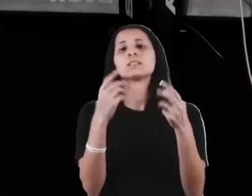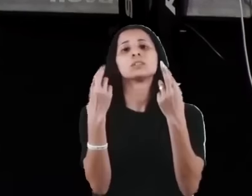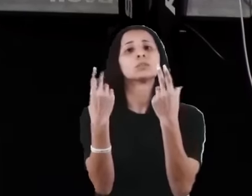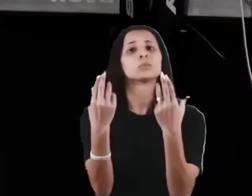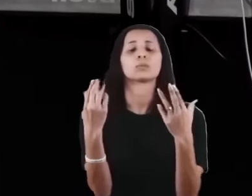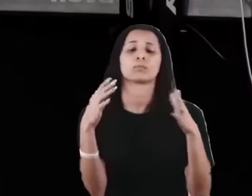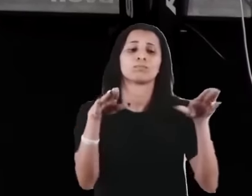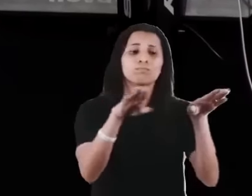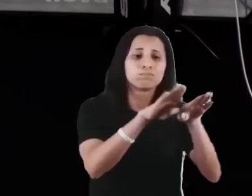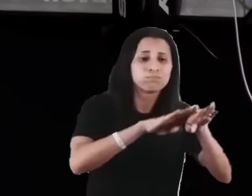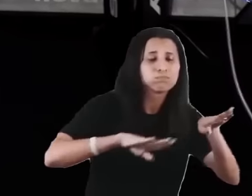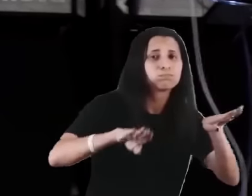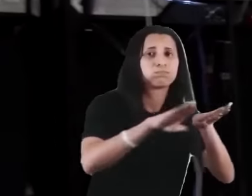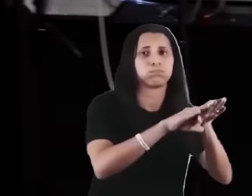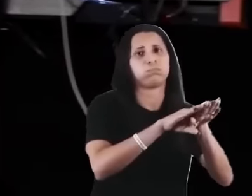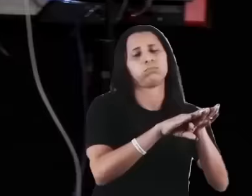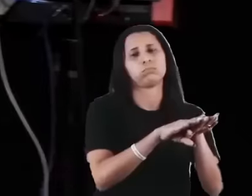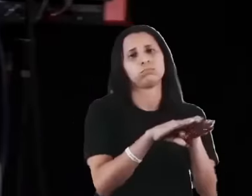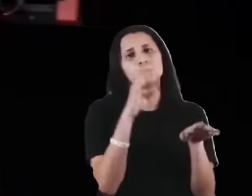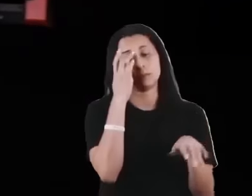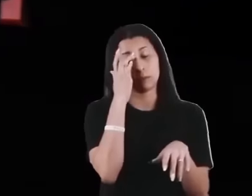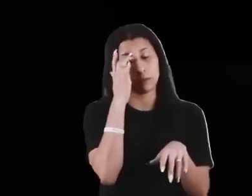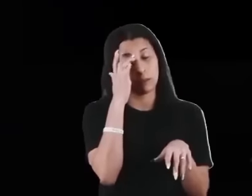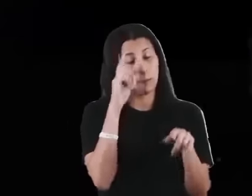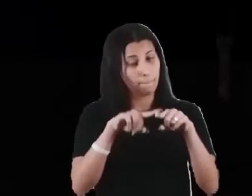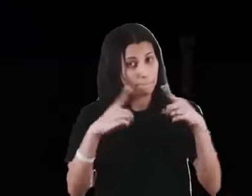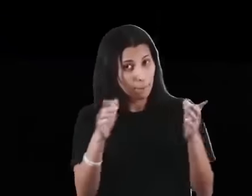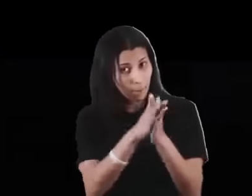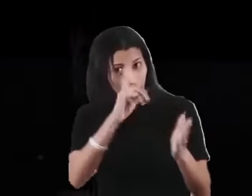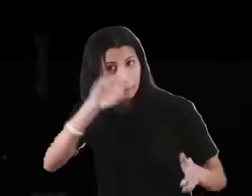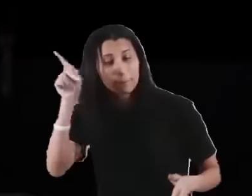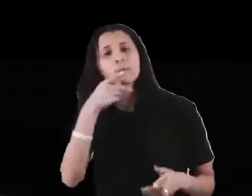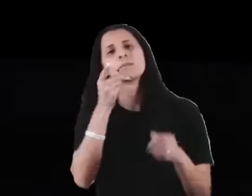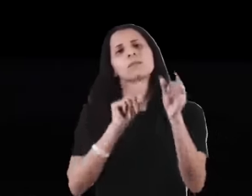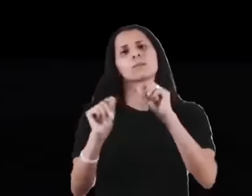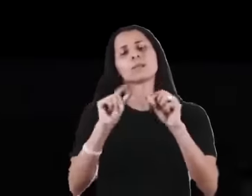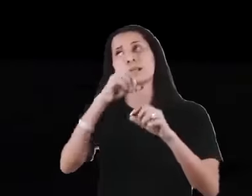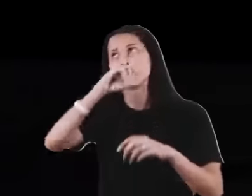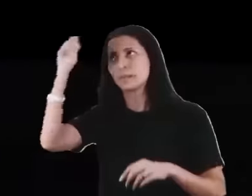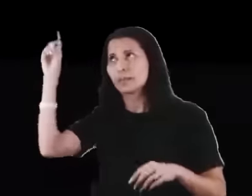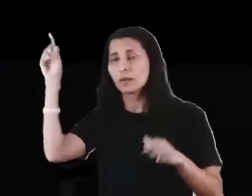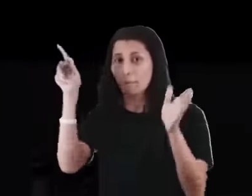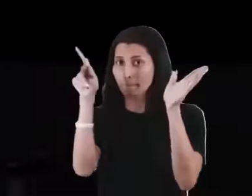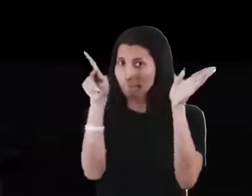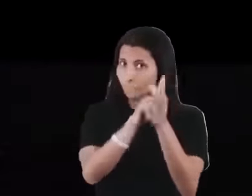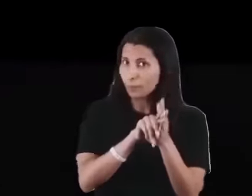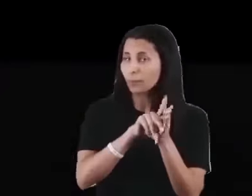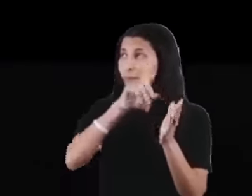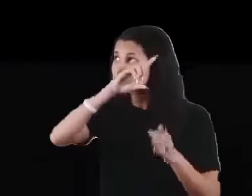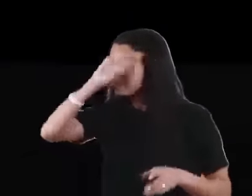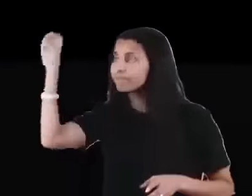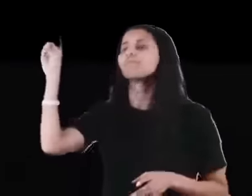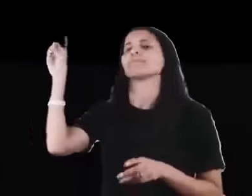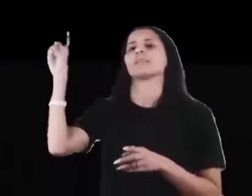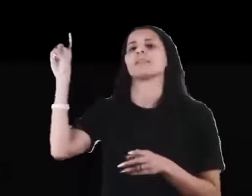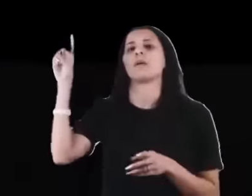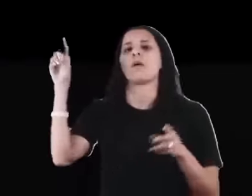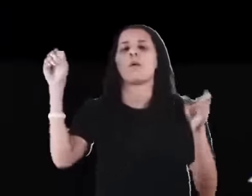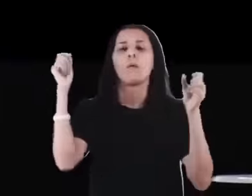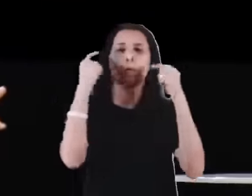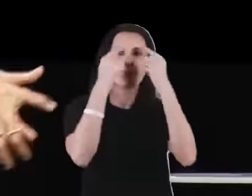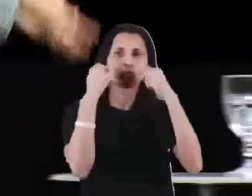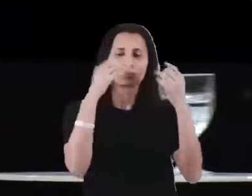poço mas a Bíblia diz que Deus o próprio deu abre os olhos